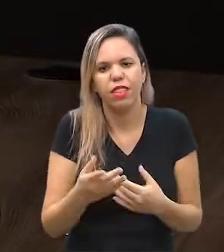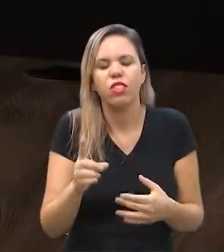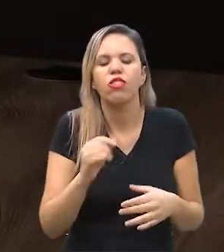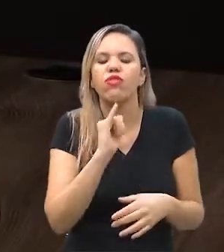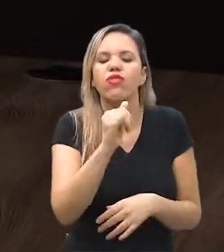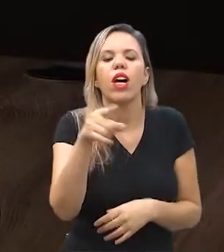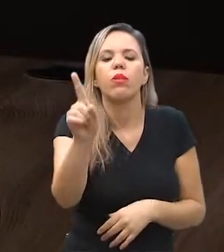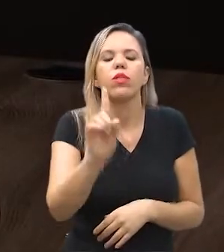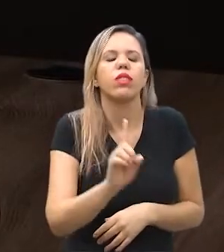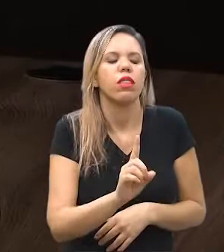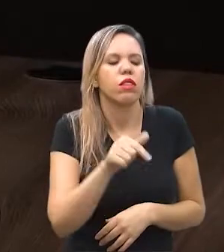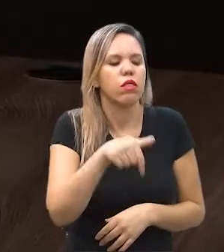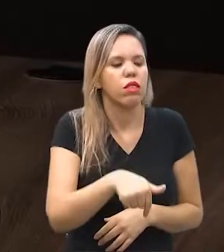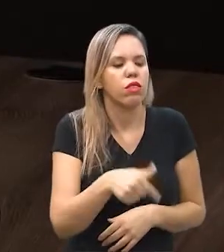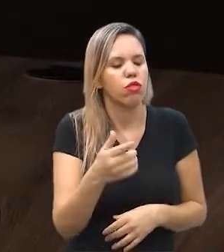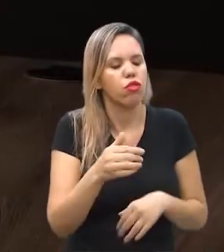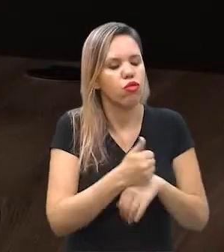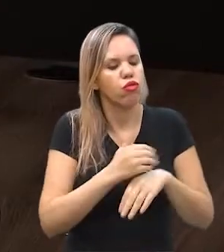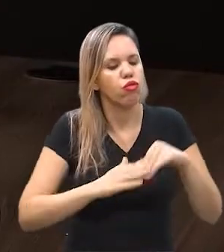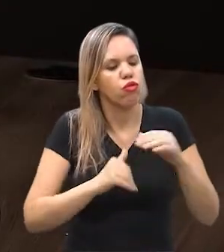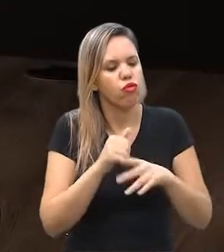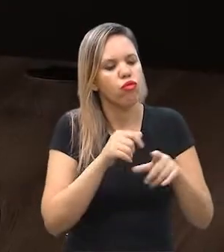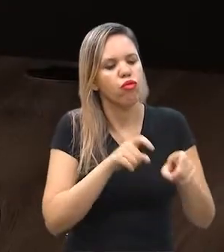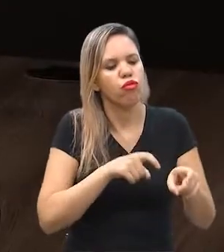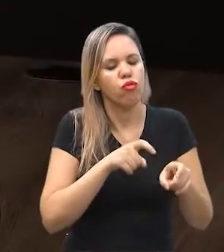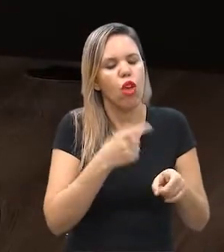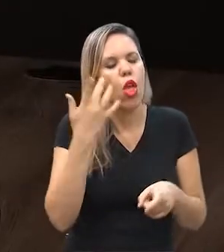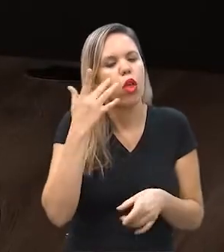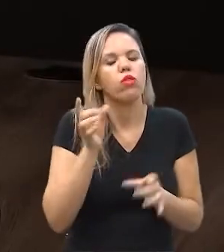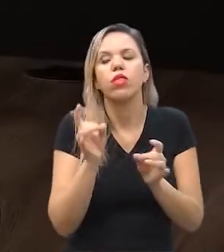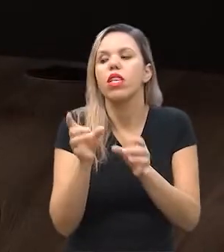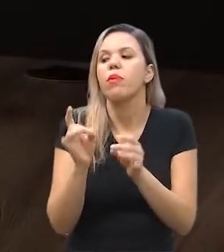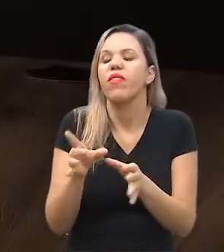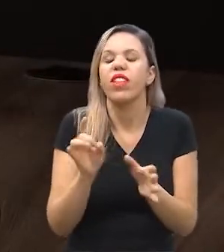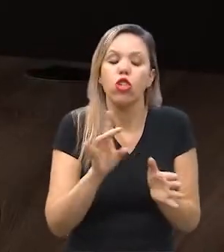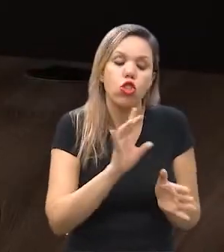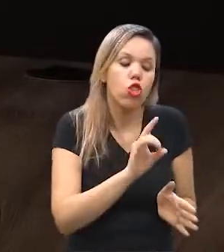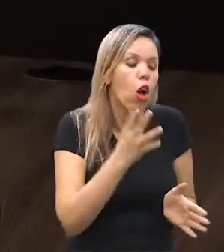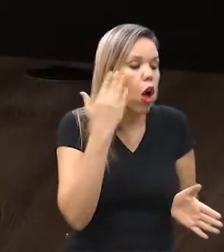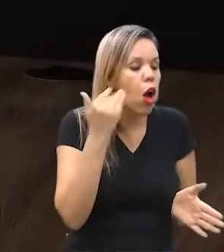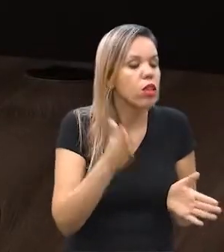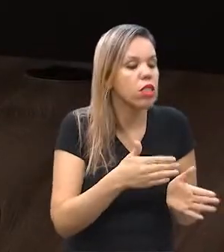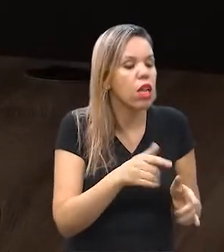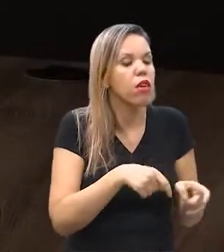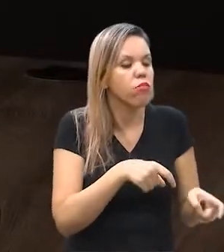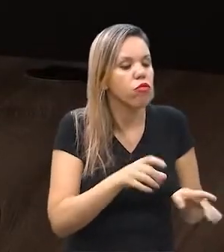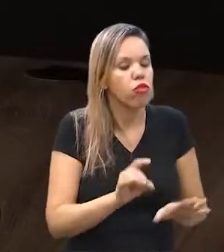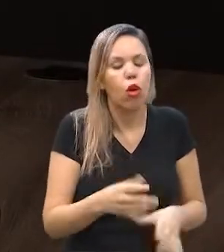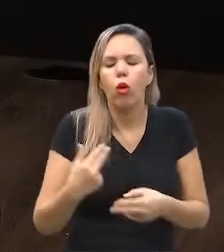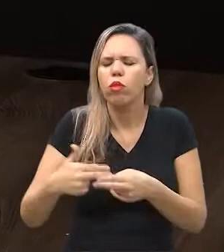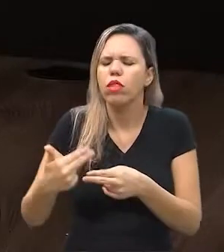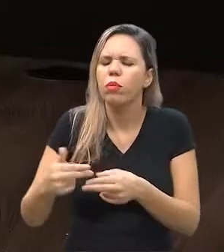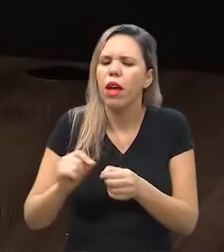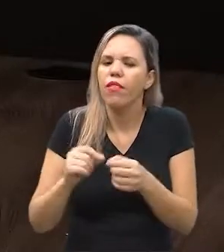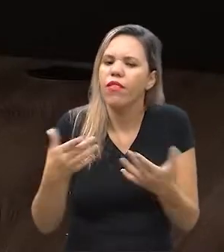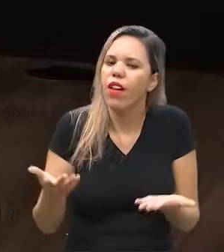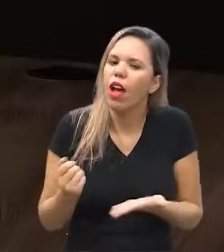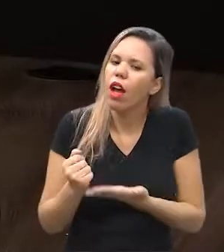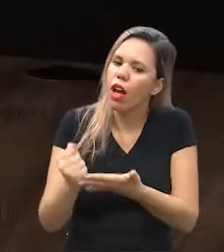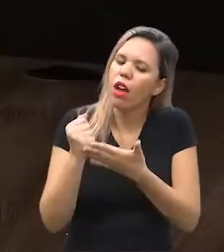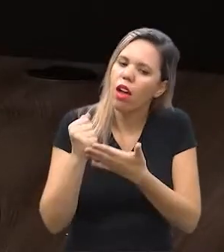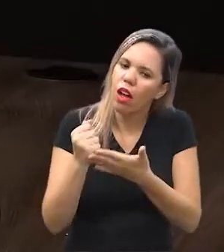para vocês e diz o seguinte: eu sei produzir, mas eu não sei vender. O que o Sebrae faz? Como ele